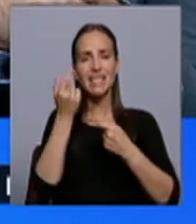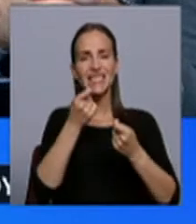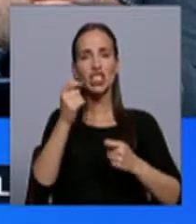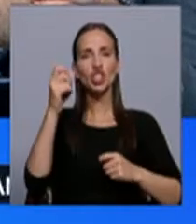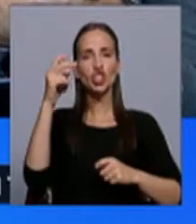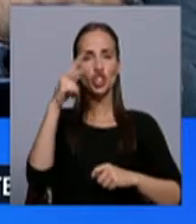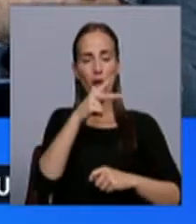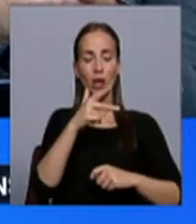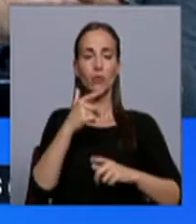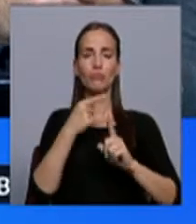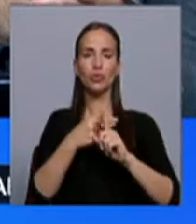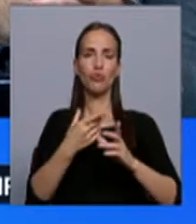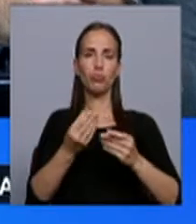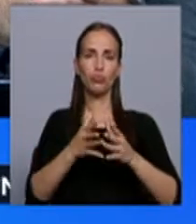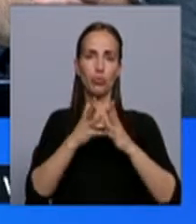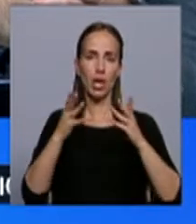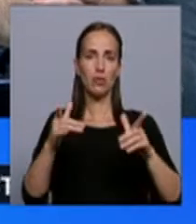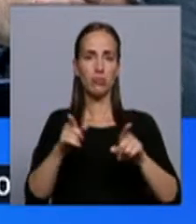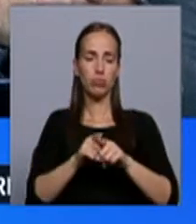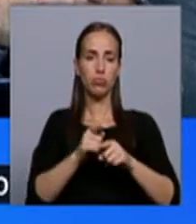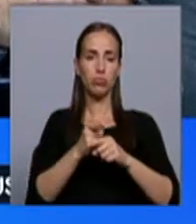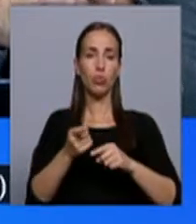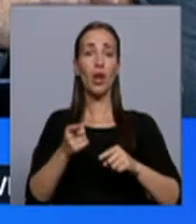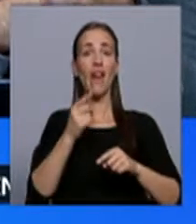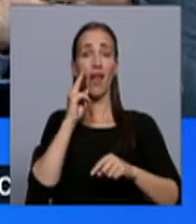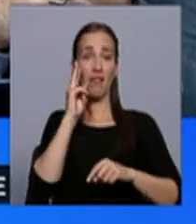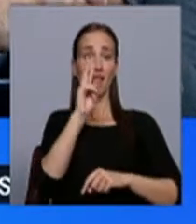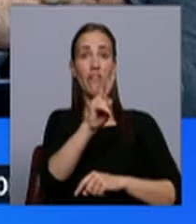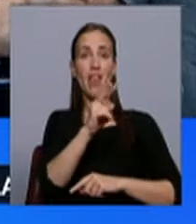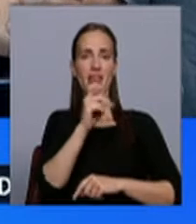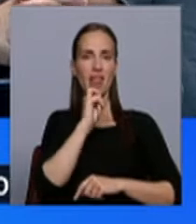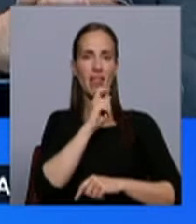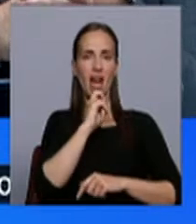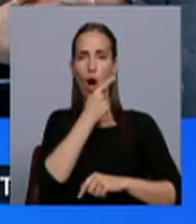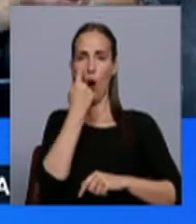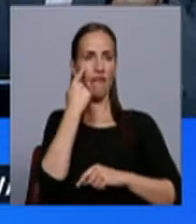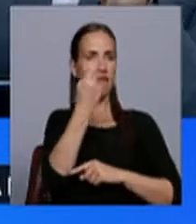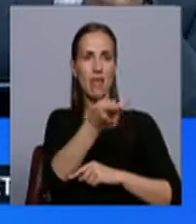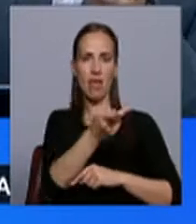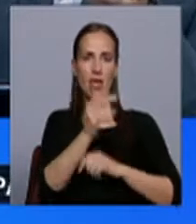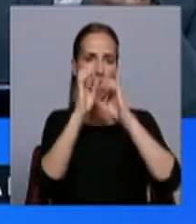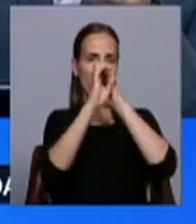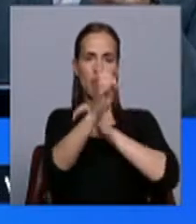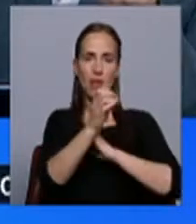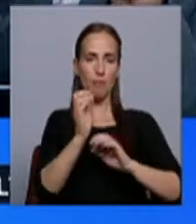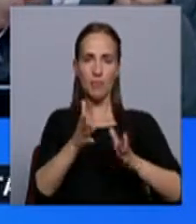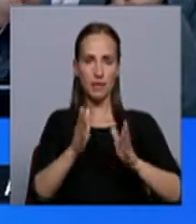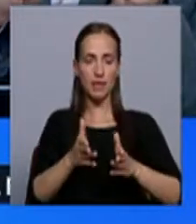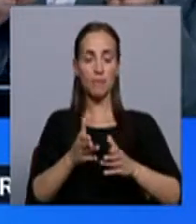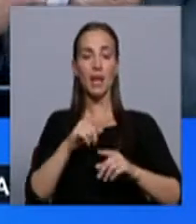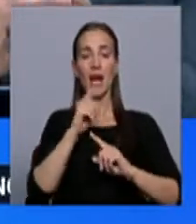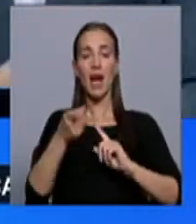à volta desta estrela. Não é uma estrela qualquer. Olha, é uma estrela até um bocadinho semelhante ao Sol e que tem esta vantagem enorme para os astrónomos,